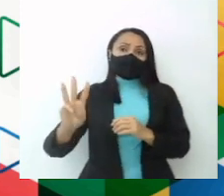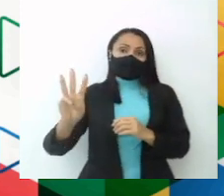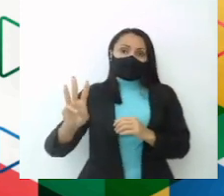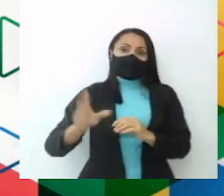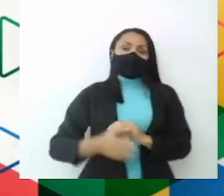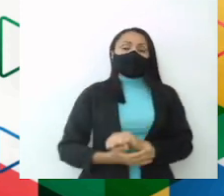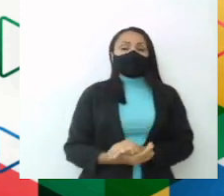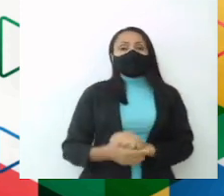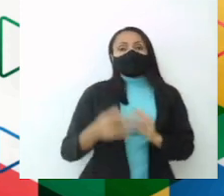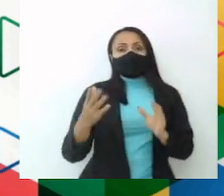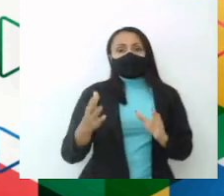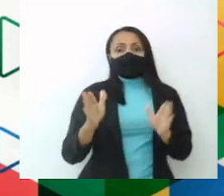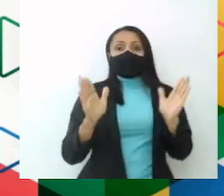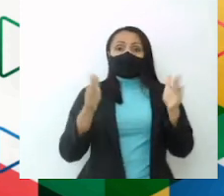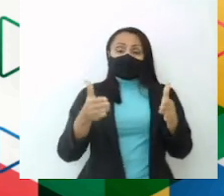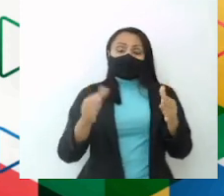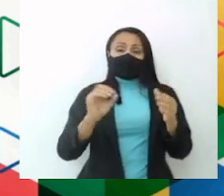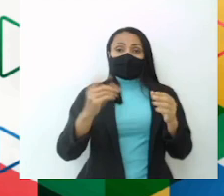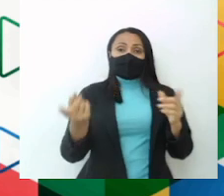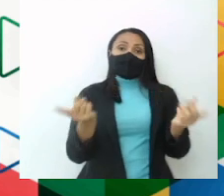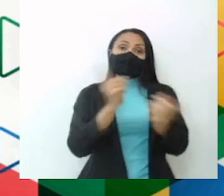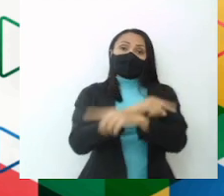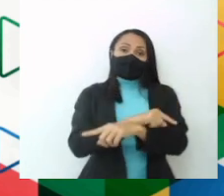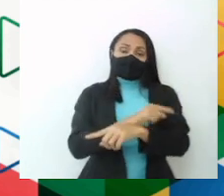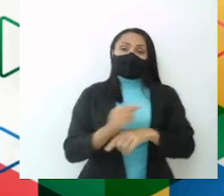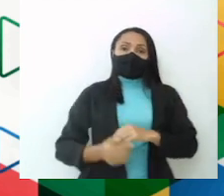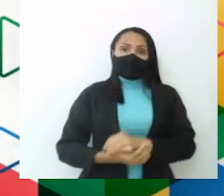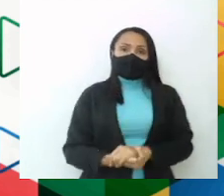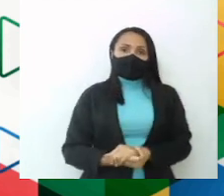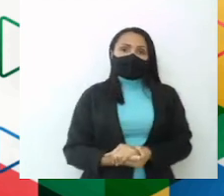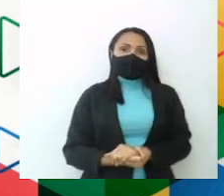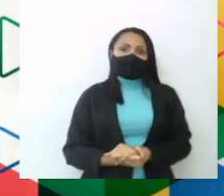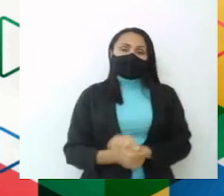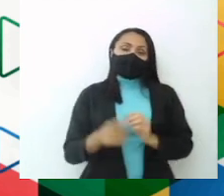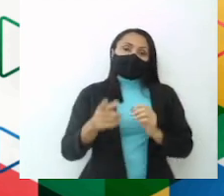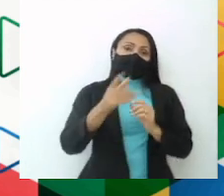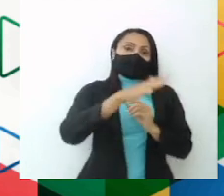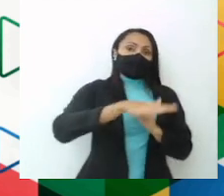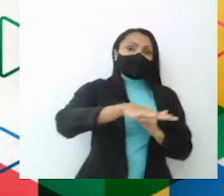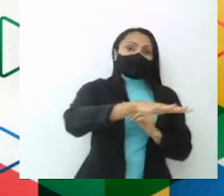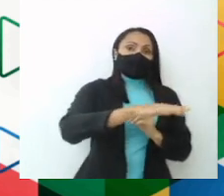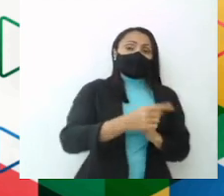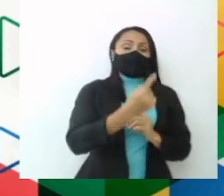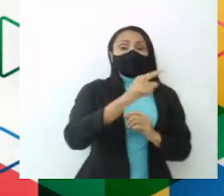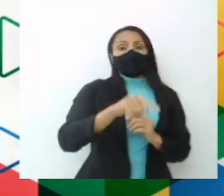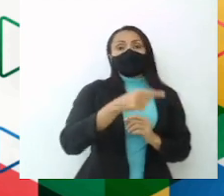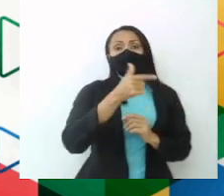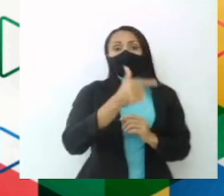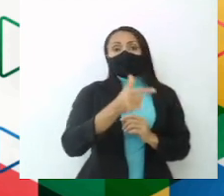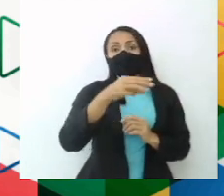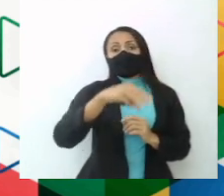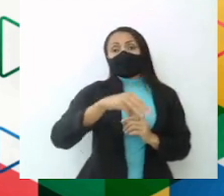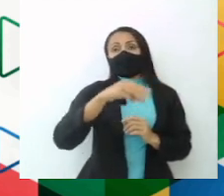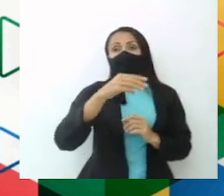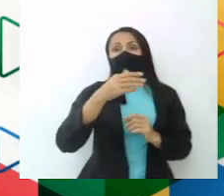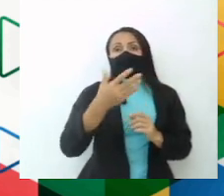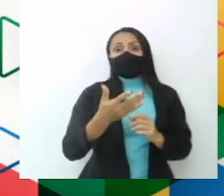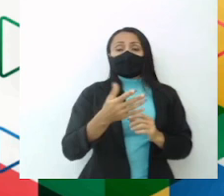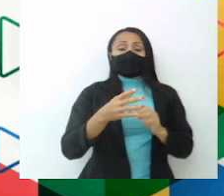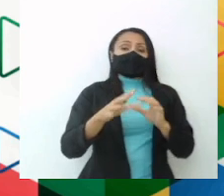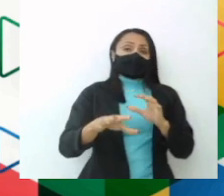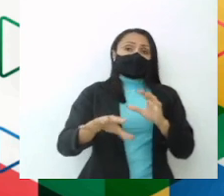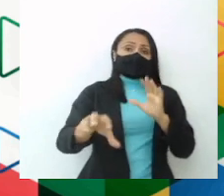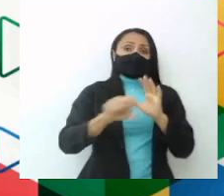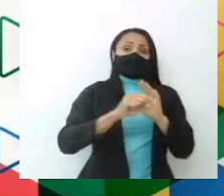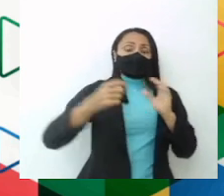são diretamente ou inversamente proporcionais. Se uma área de 1,2 metros consegue absorver uma quantidade